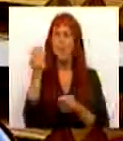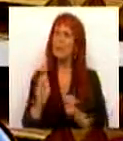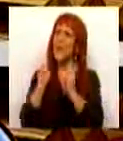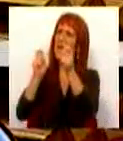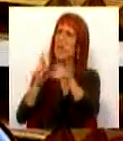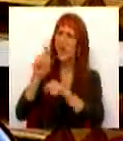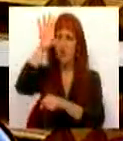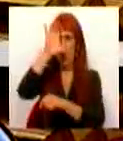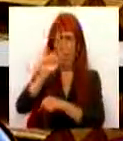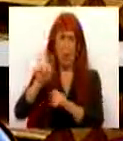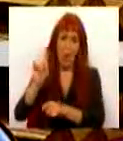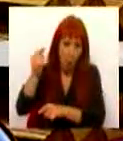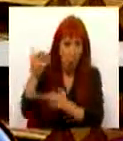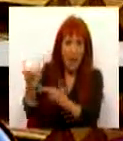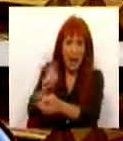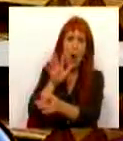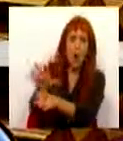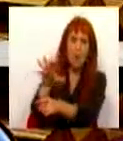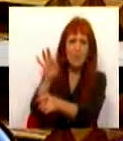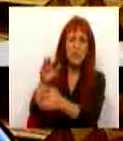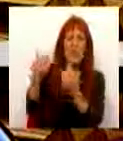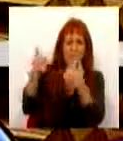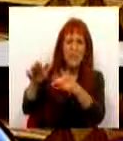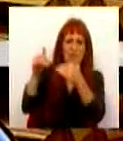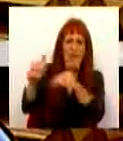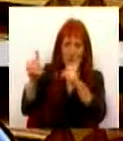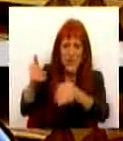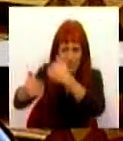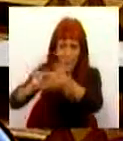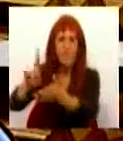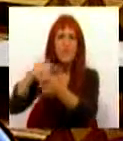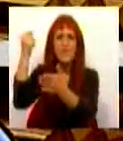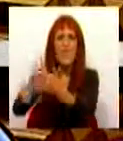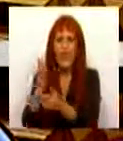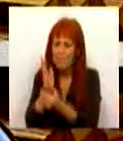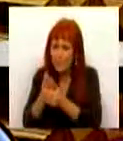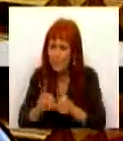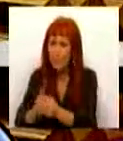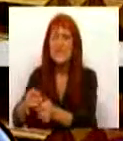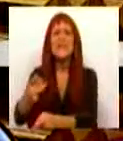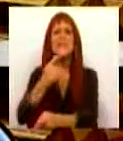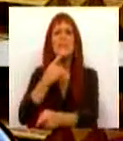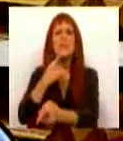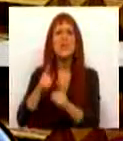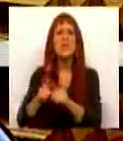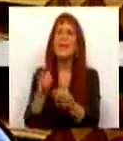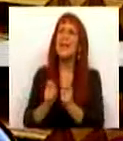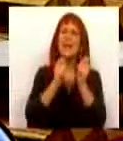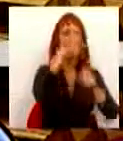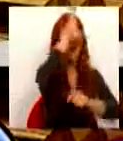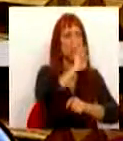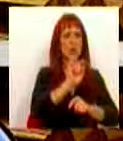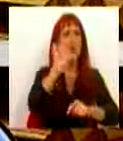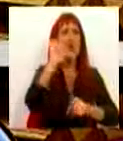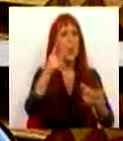nacionalização, se essa for a opção, deixar exatamente finalizar este processo e perceber que a nacionalização